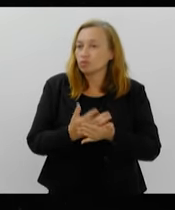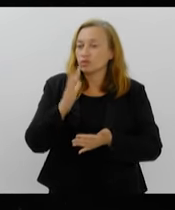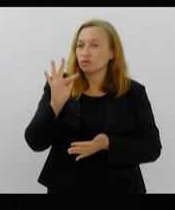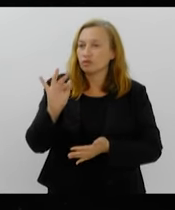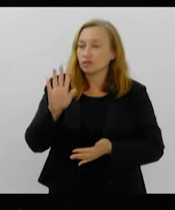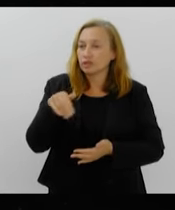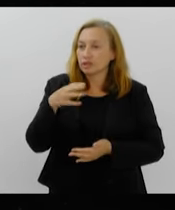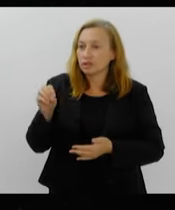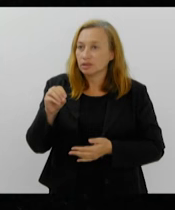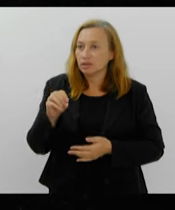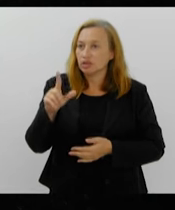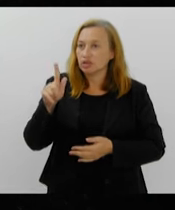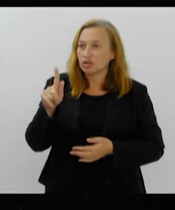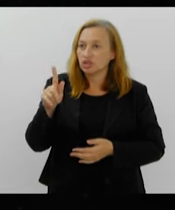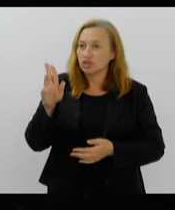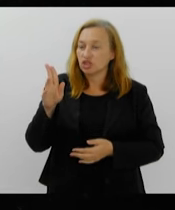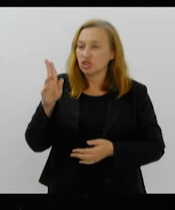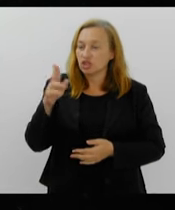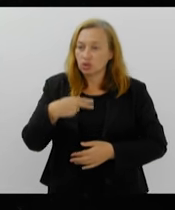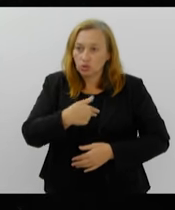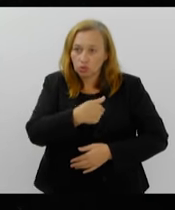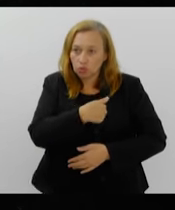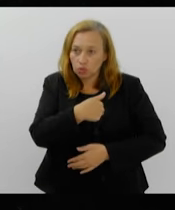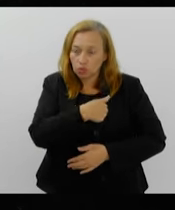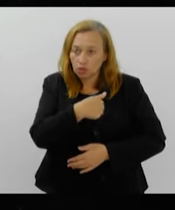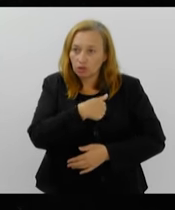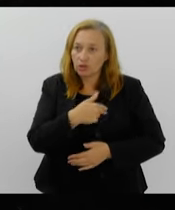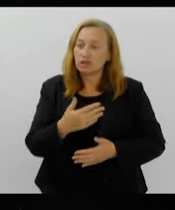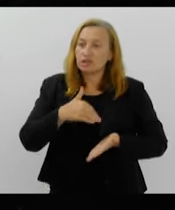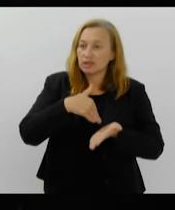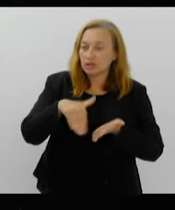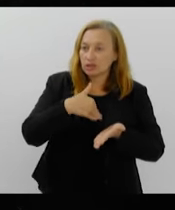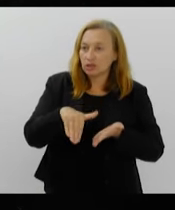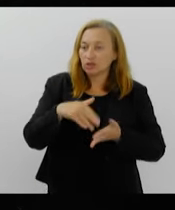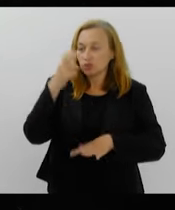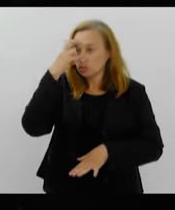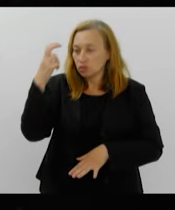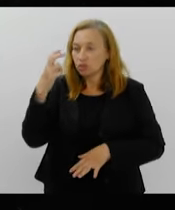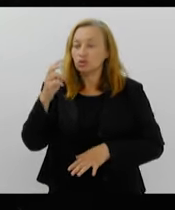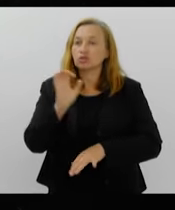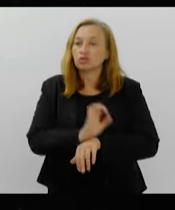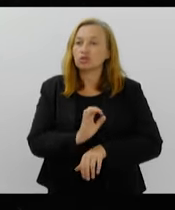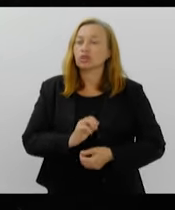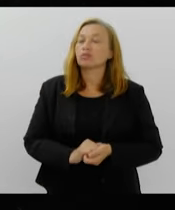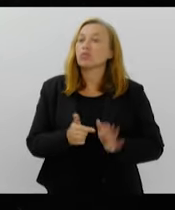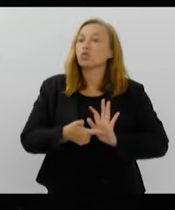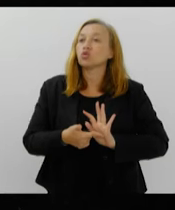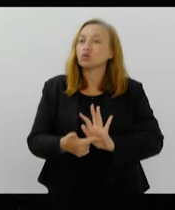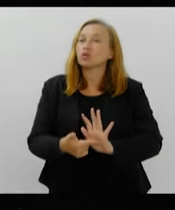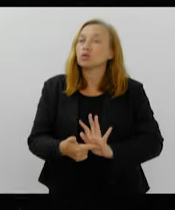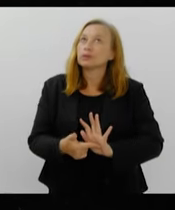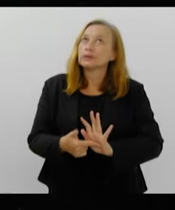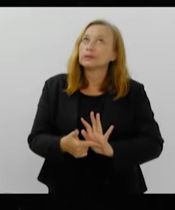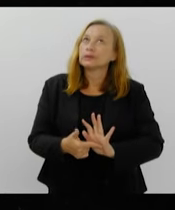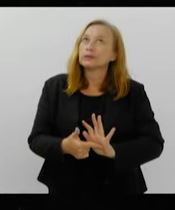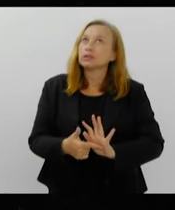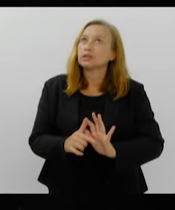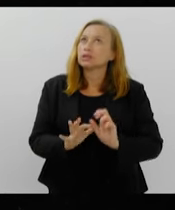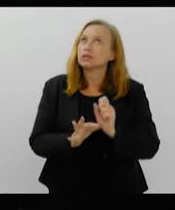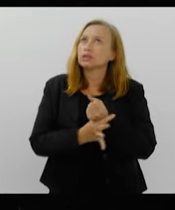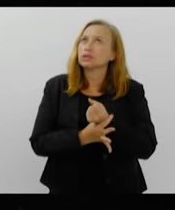Vargas pelo governo do estado pela secretaria de cultura do estado que demonstrou que foram